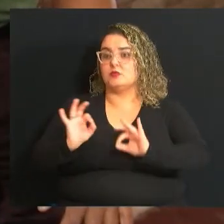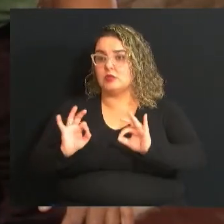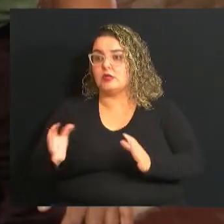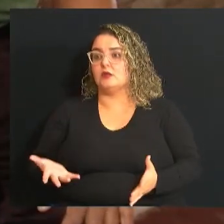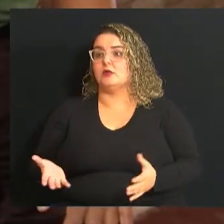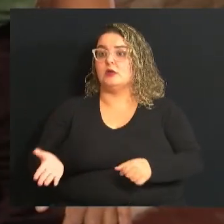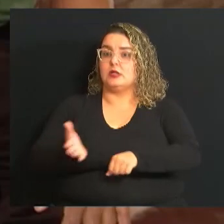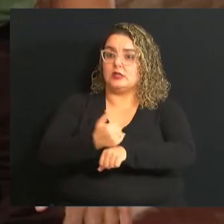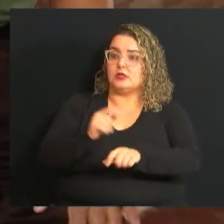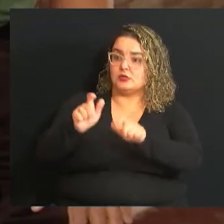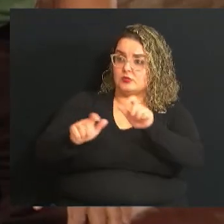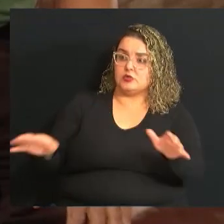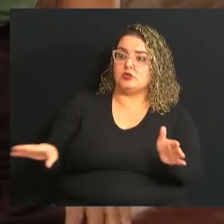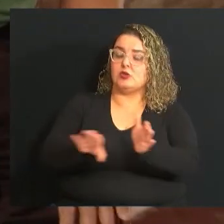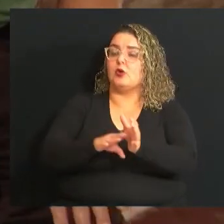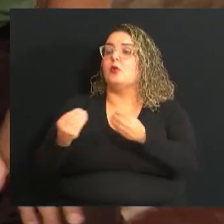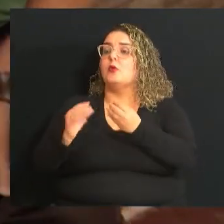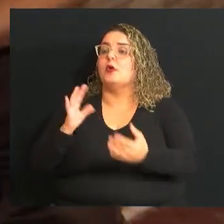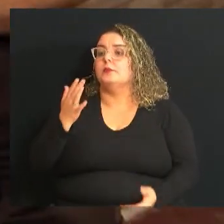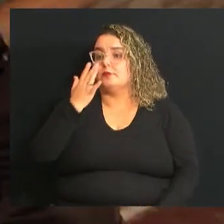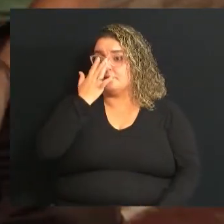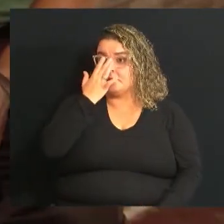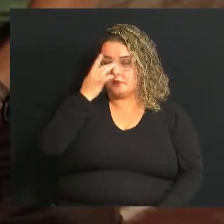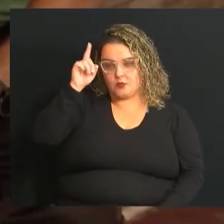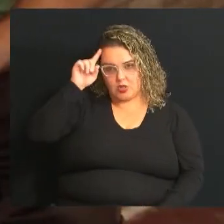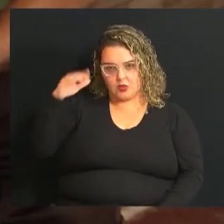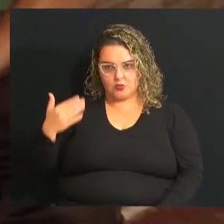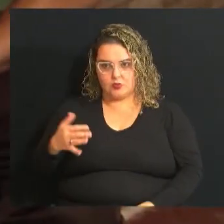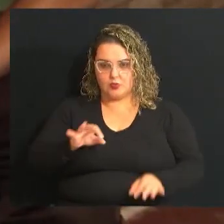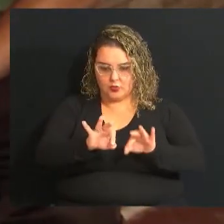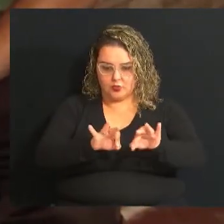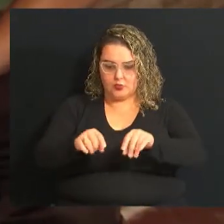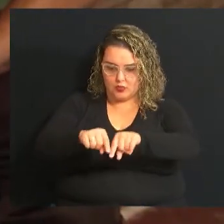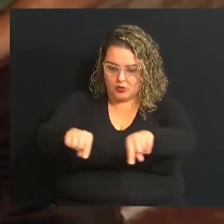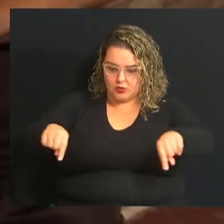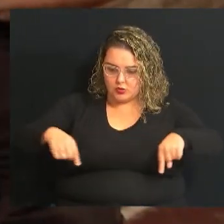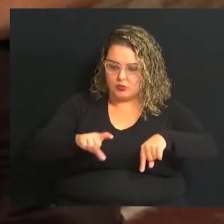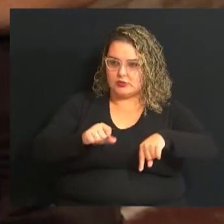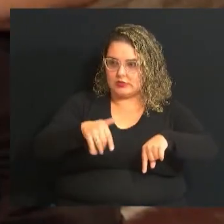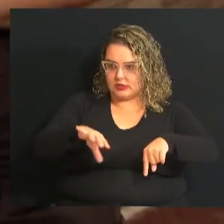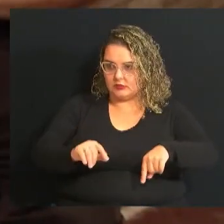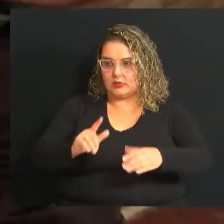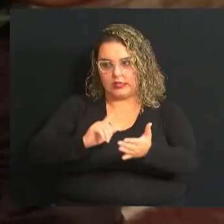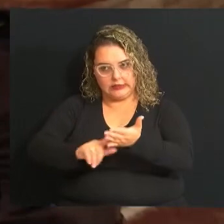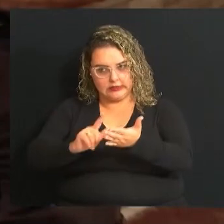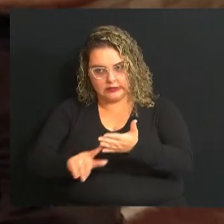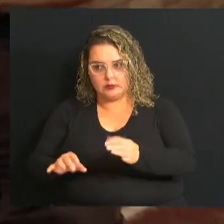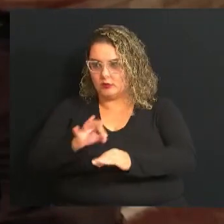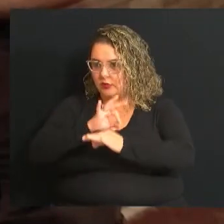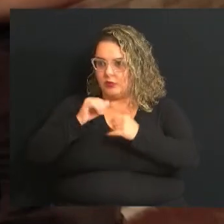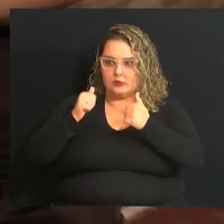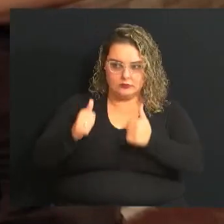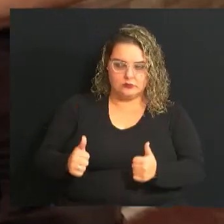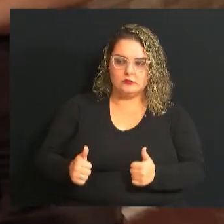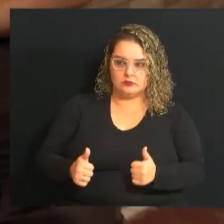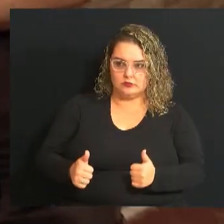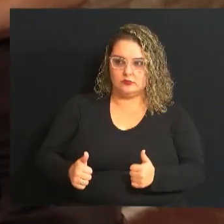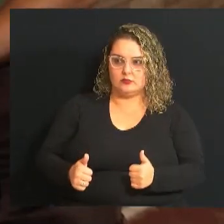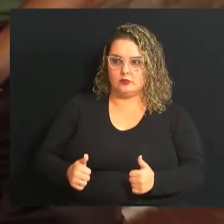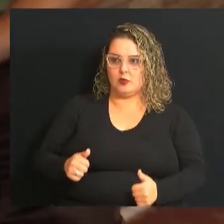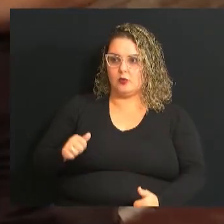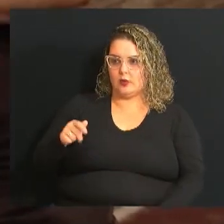um móvel, alguma coisa, não importa. Um serviço, um plano de saúde, um pacote de TV a